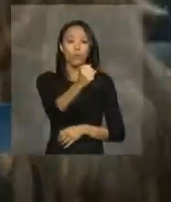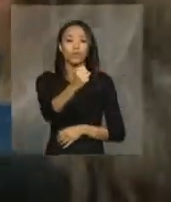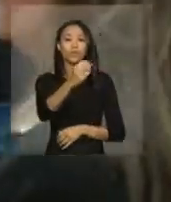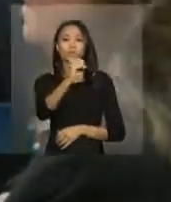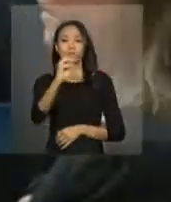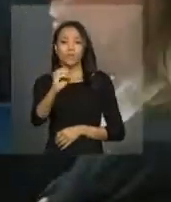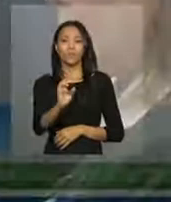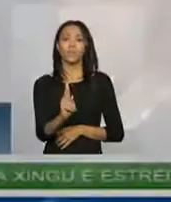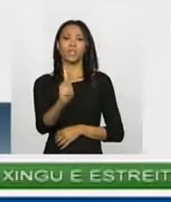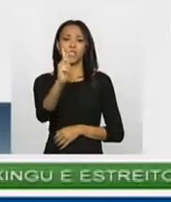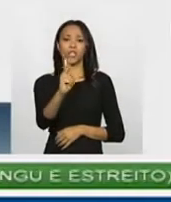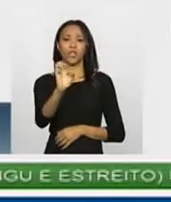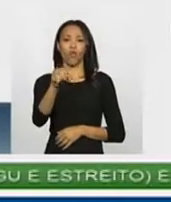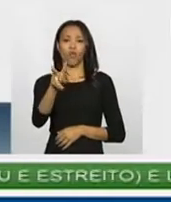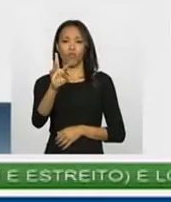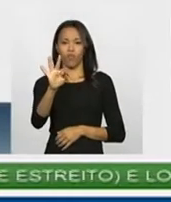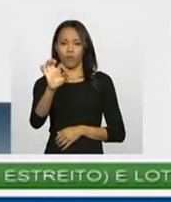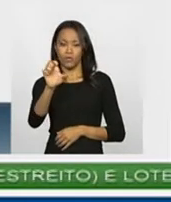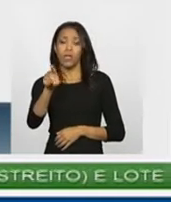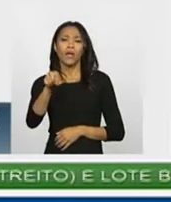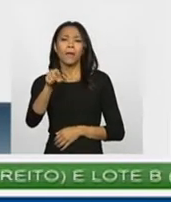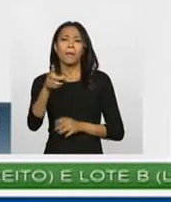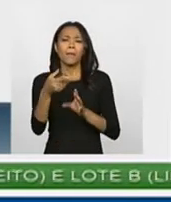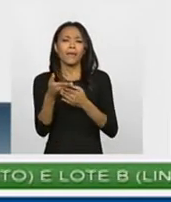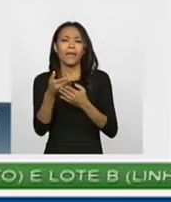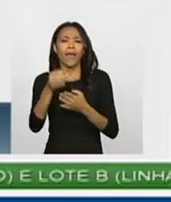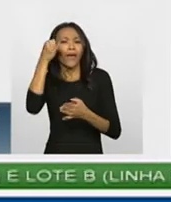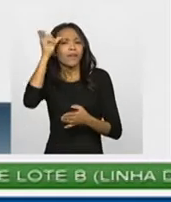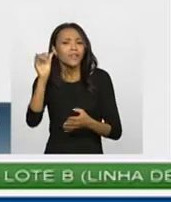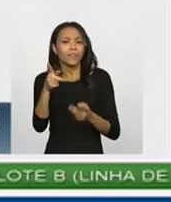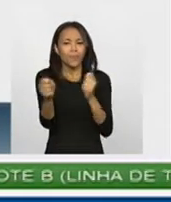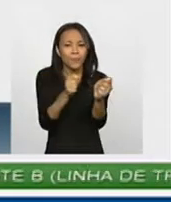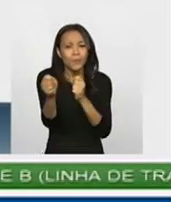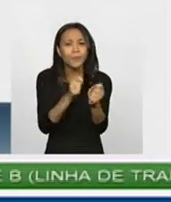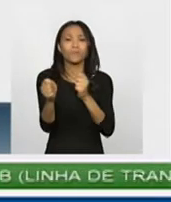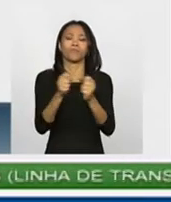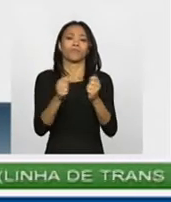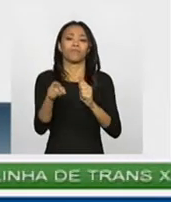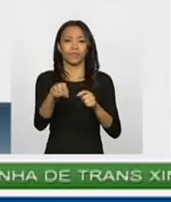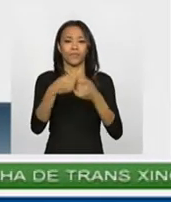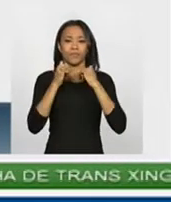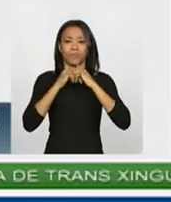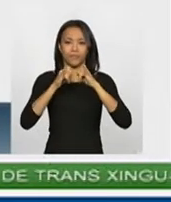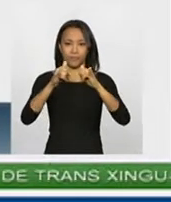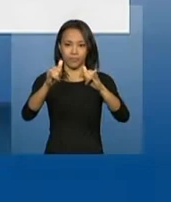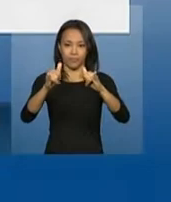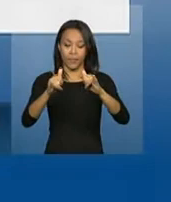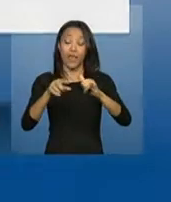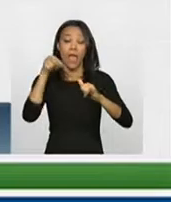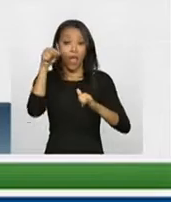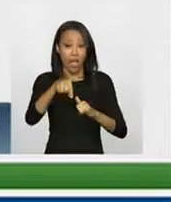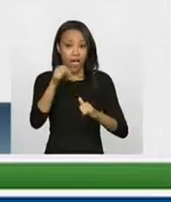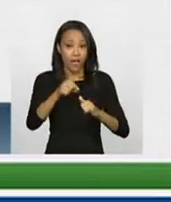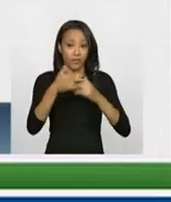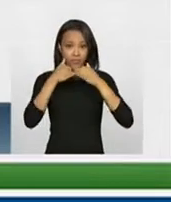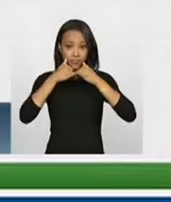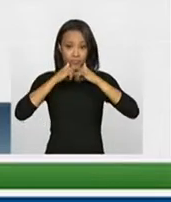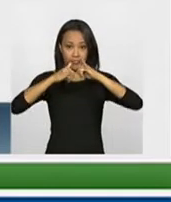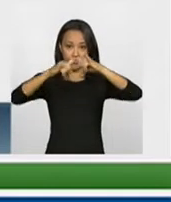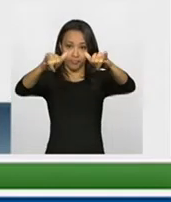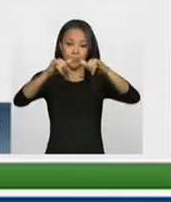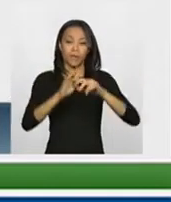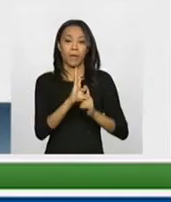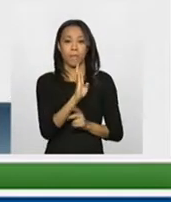kv que permite menor perda de energia durante o transporte essa linha de transmissão entre